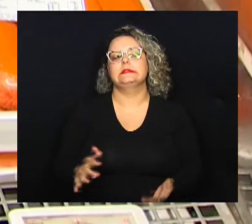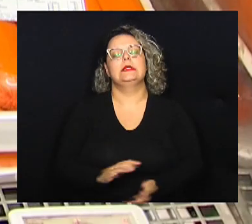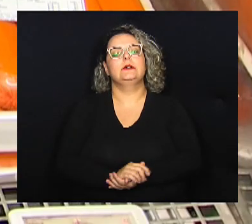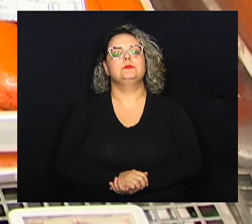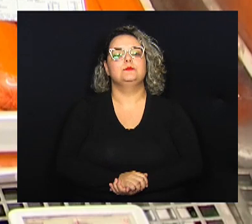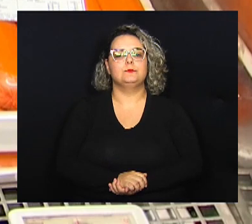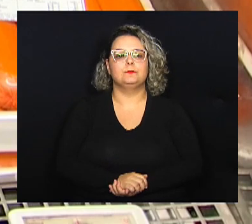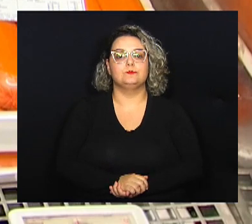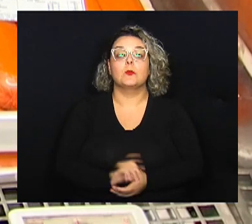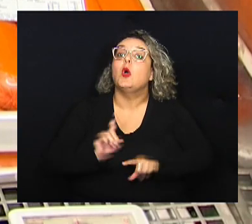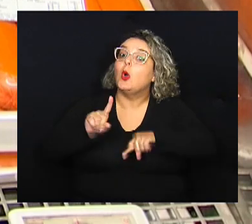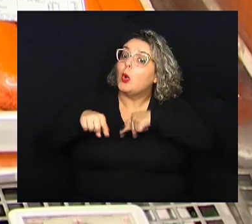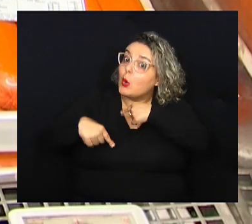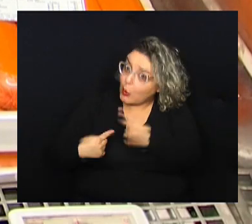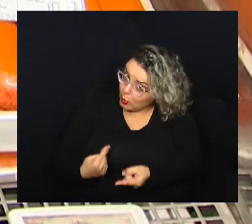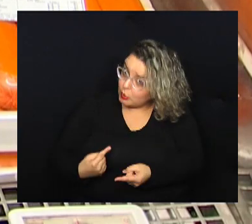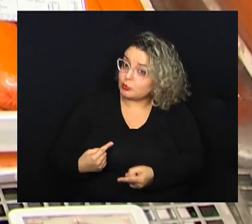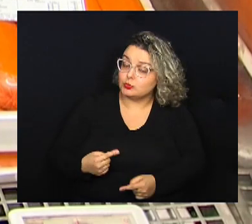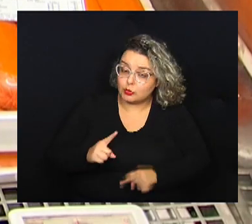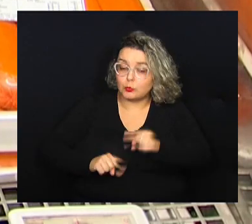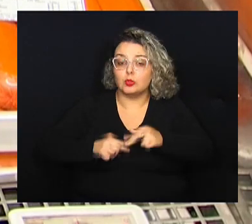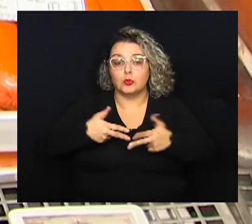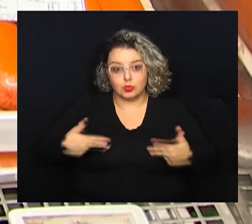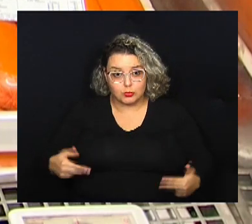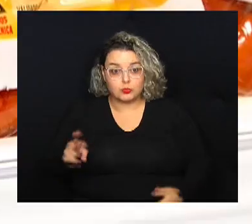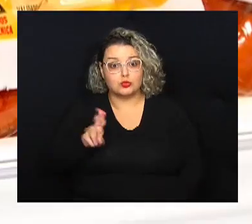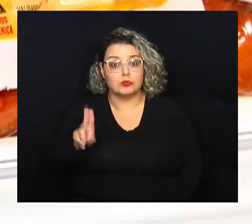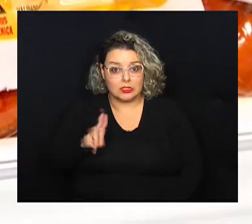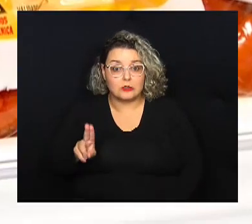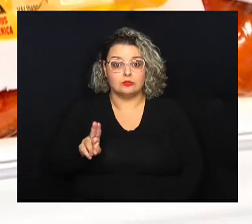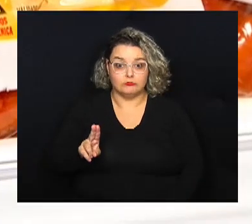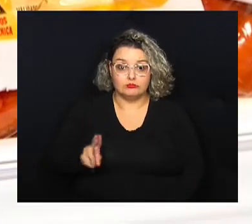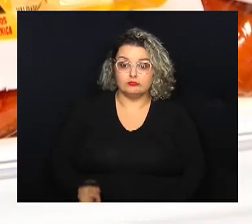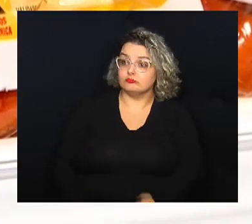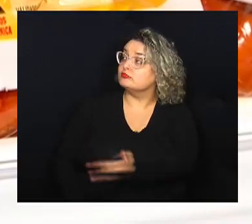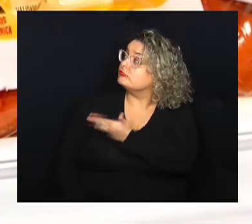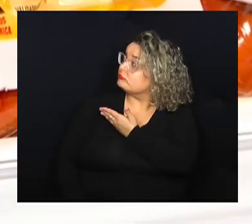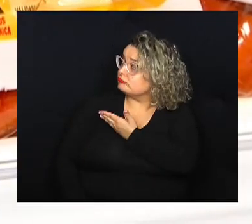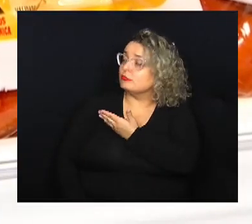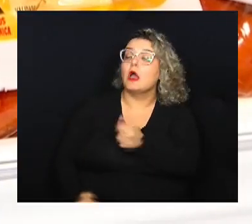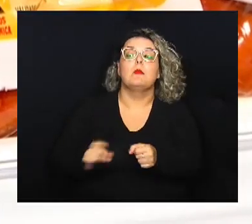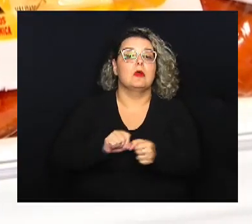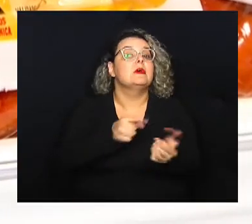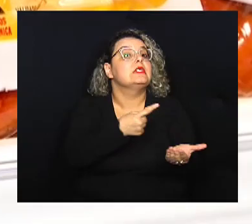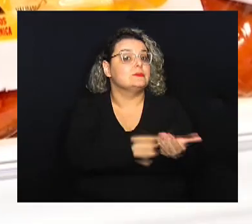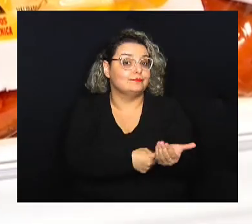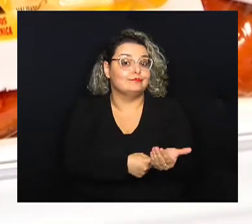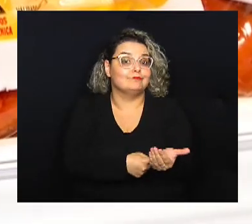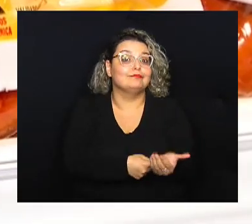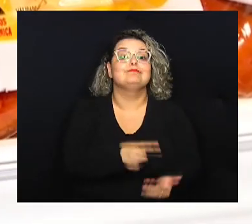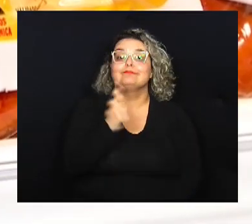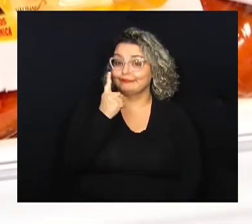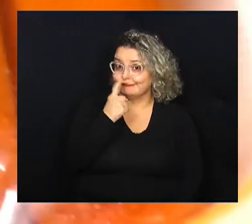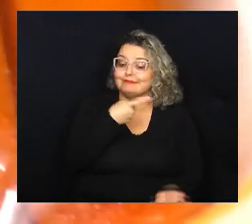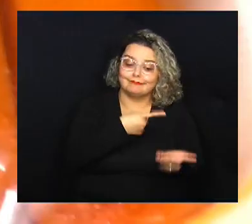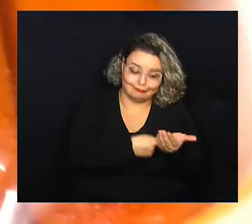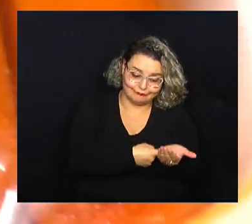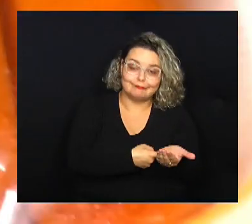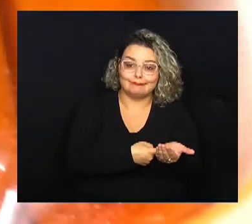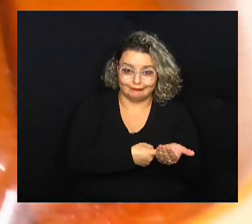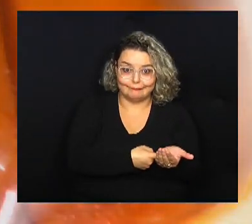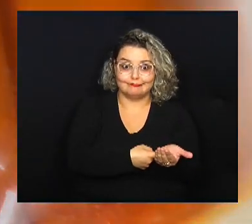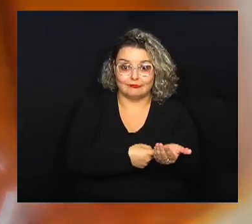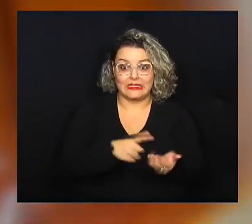22,98. Outro produto muito utilizado nesta época para fazer um cachorro-quente é a salsicha hot dog. Tem